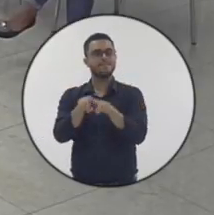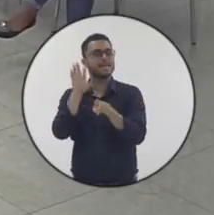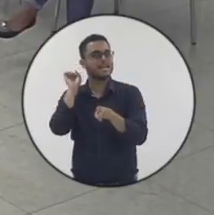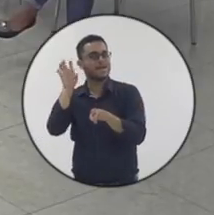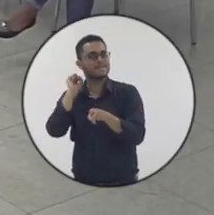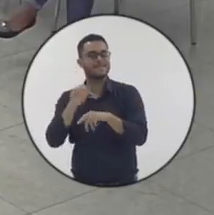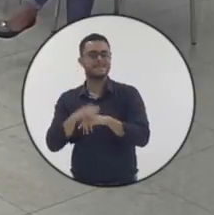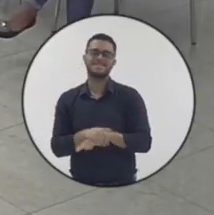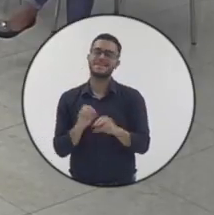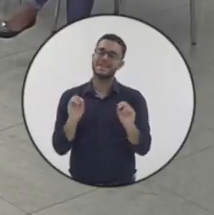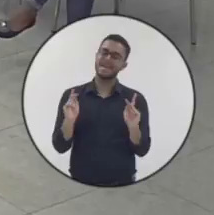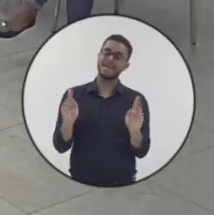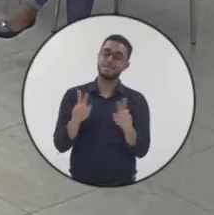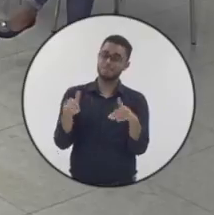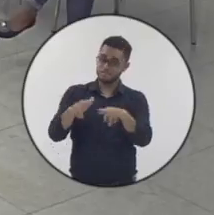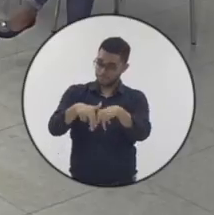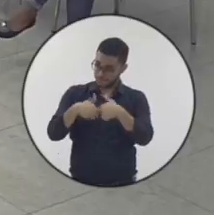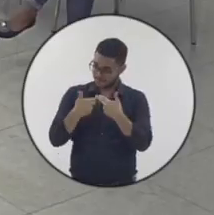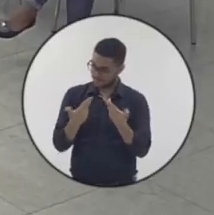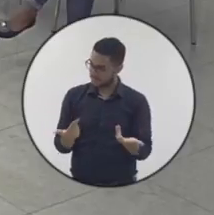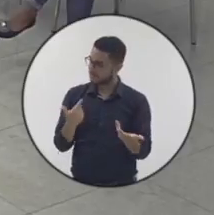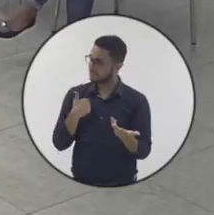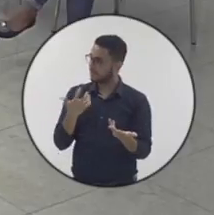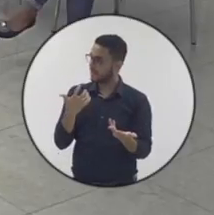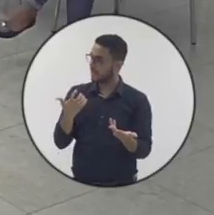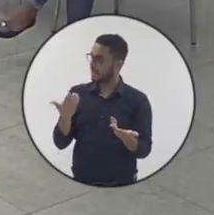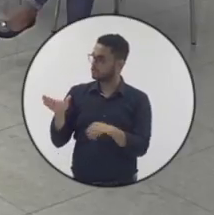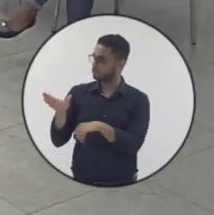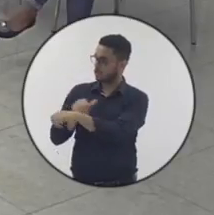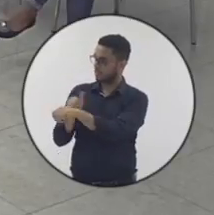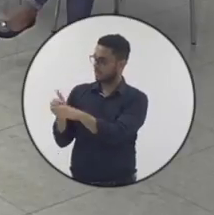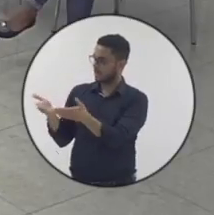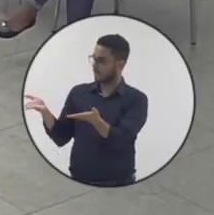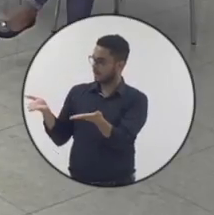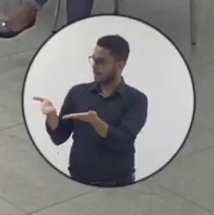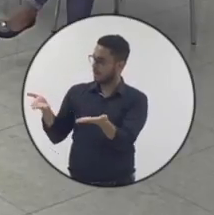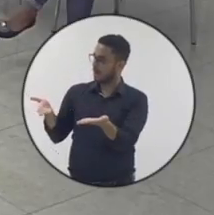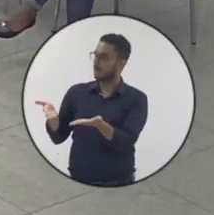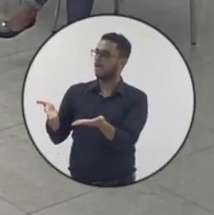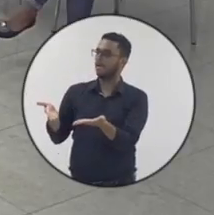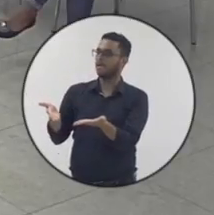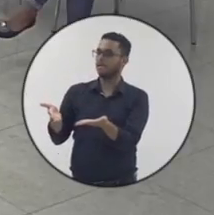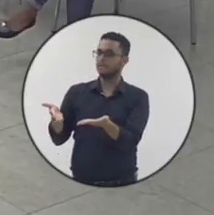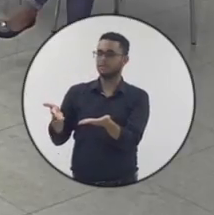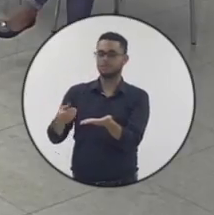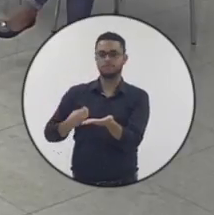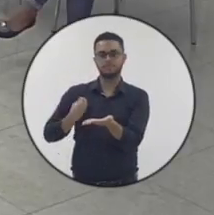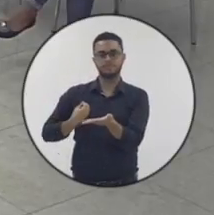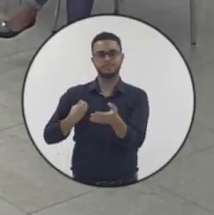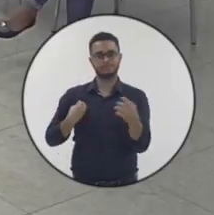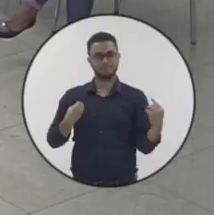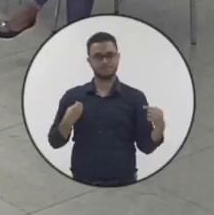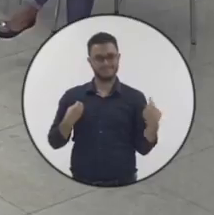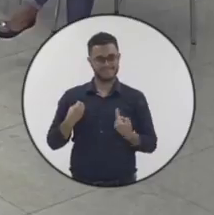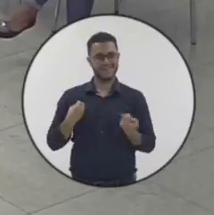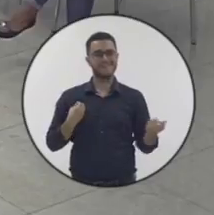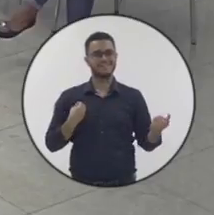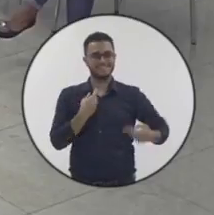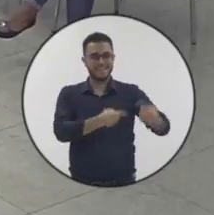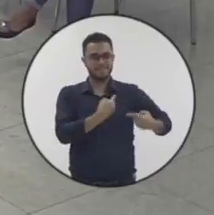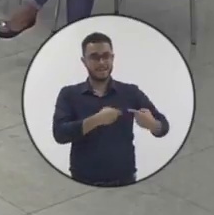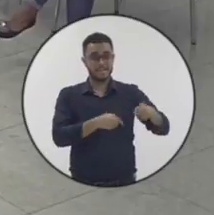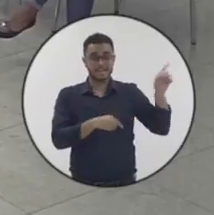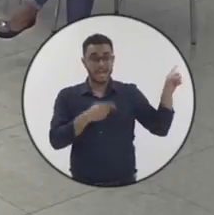estão nos assistindo. Então, para isso, eu queria chamar agora para comparecer no nosso debate, direto de São